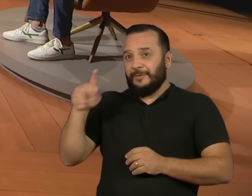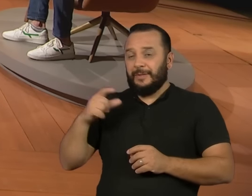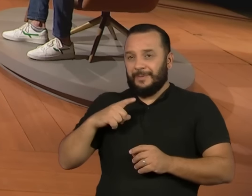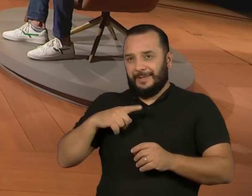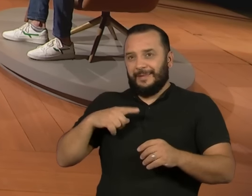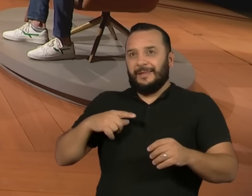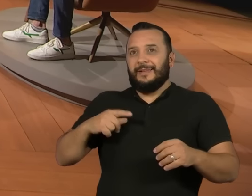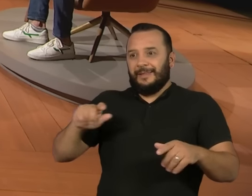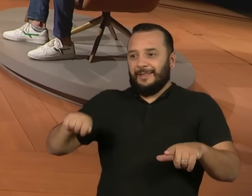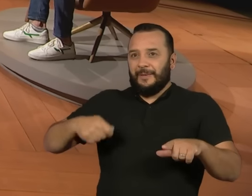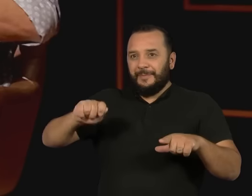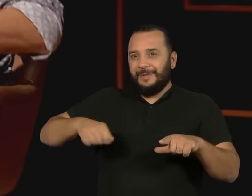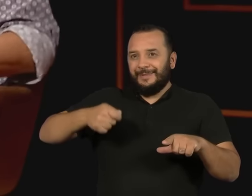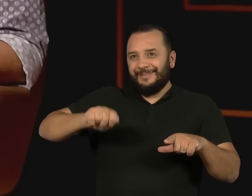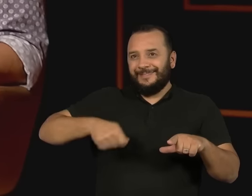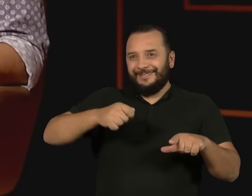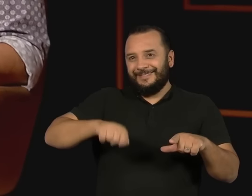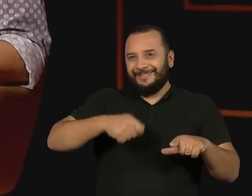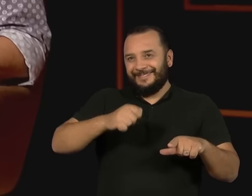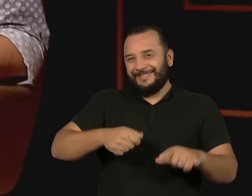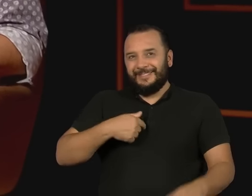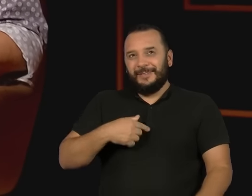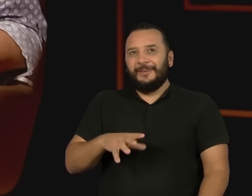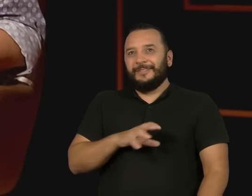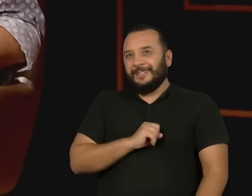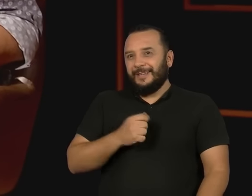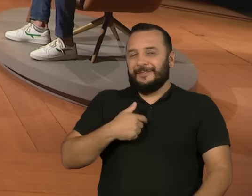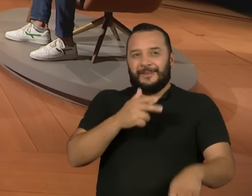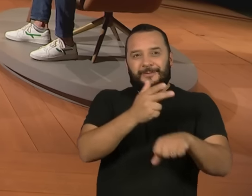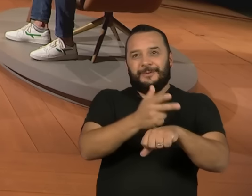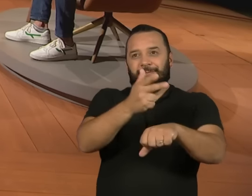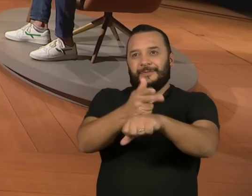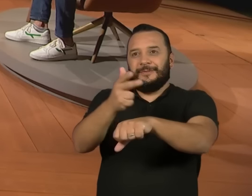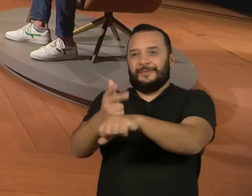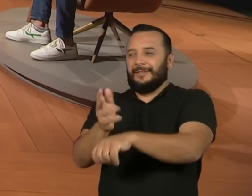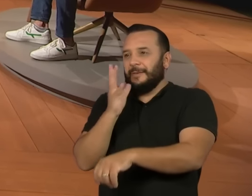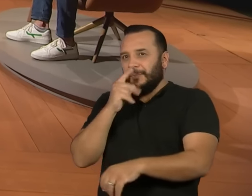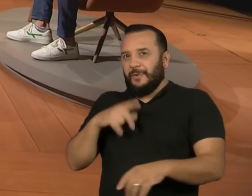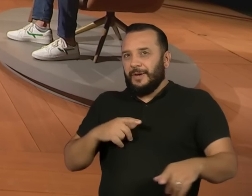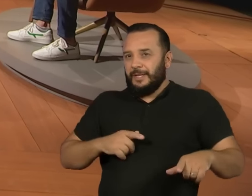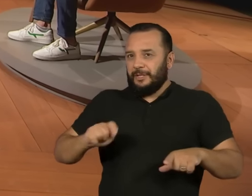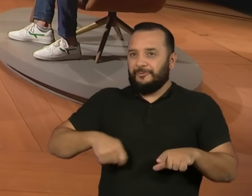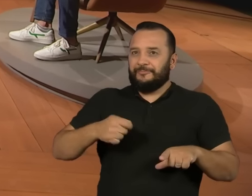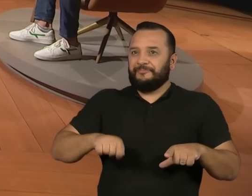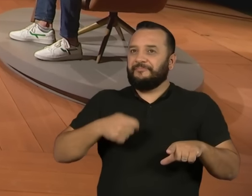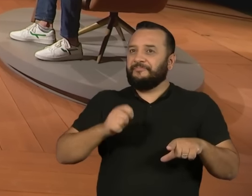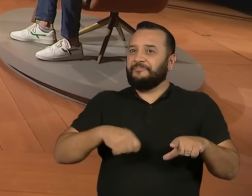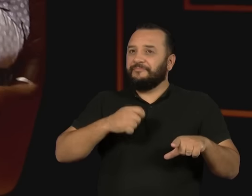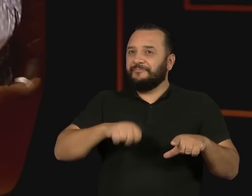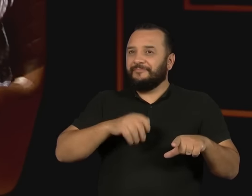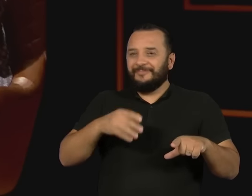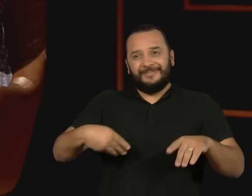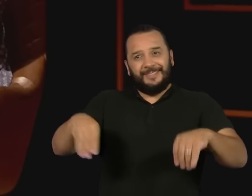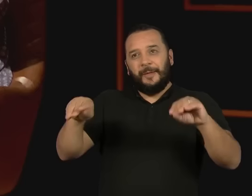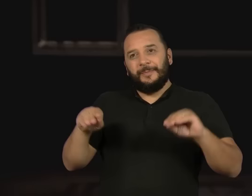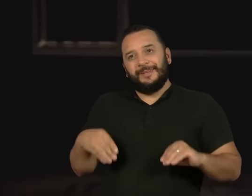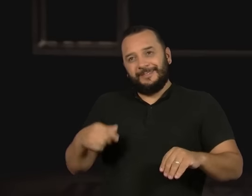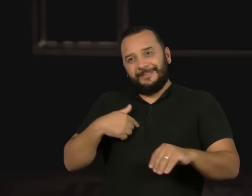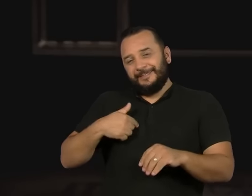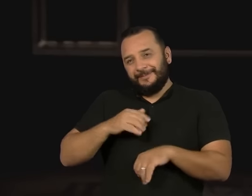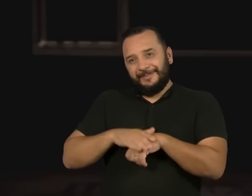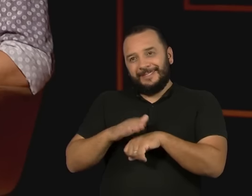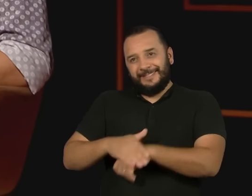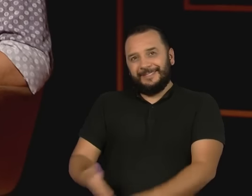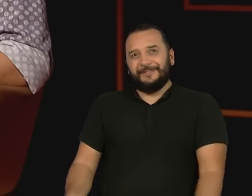falei, hoje tem evento, hoje vai ser aquela coisa, filma um, filma outro, filma outro, filma outro, enquanto tá filmando os outros, eu tô lá fazendo tapete. Muito